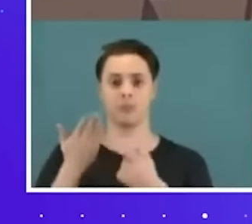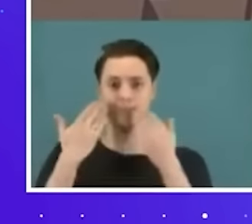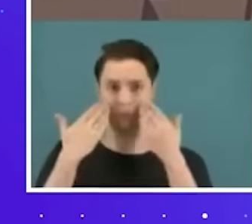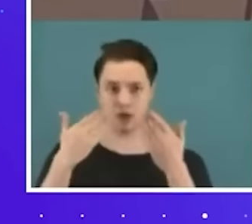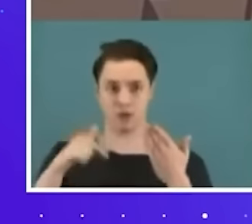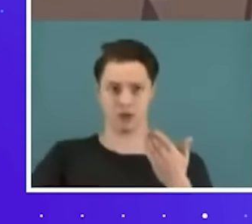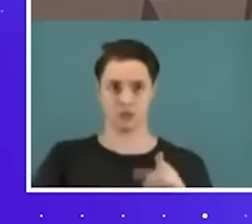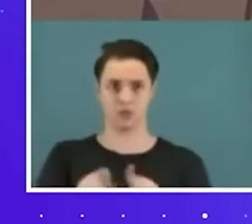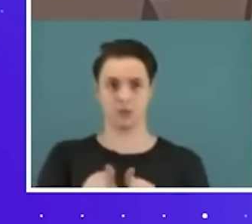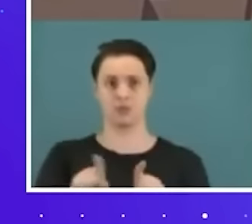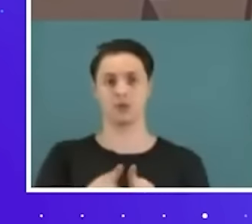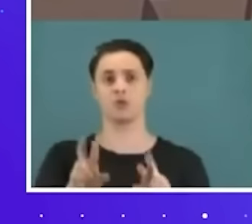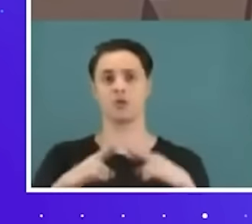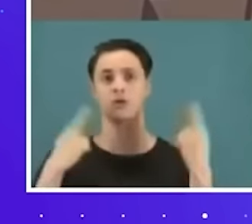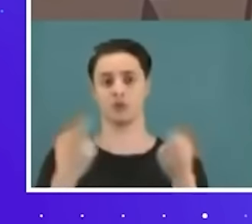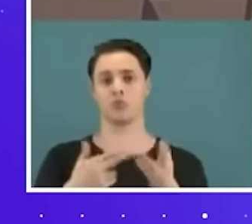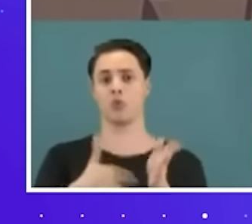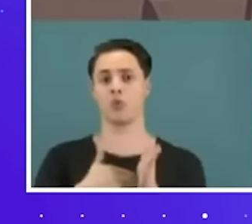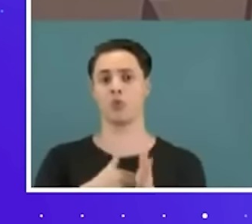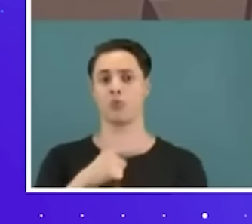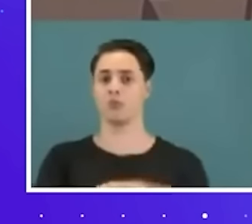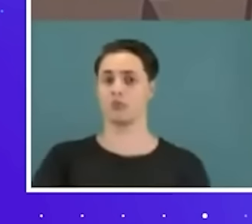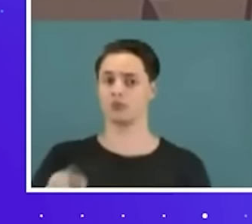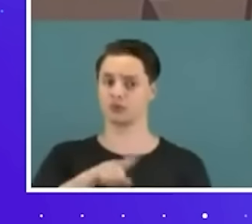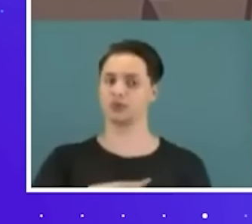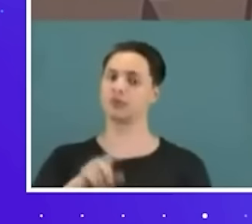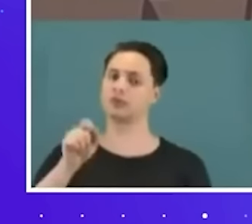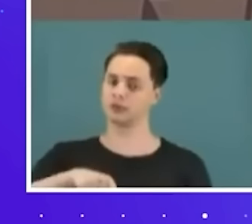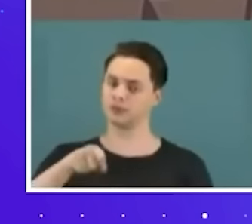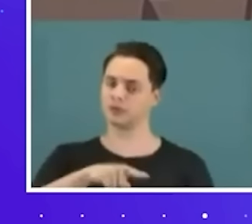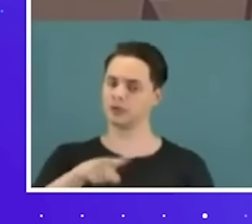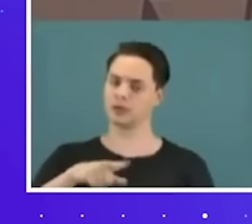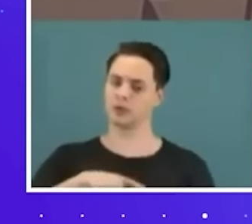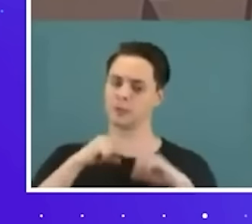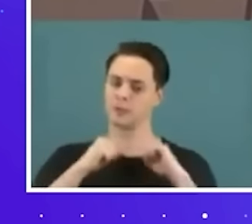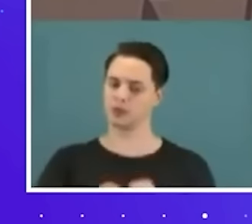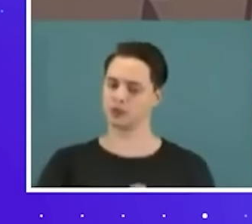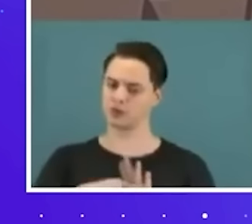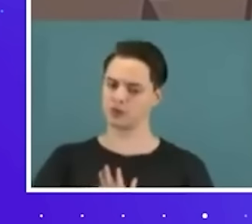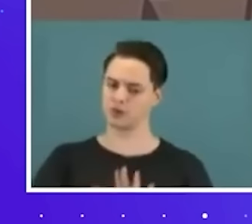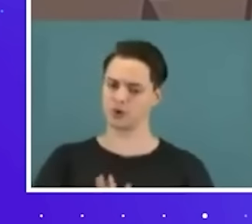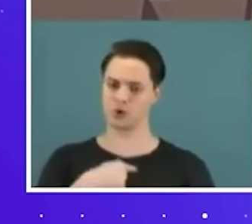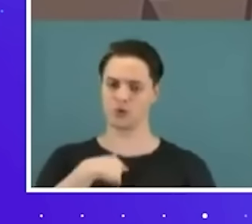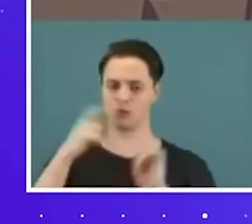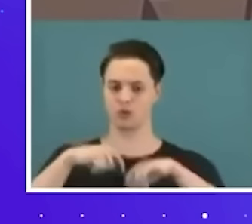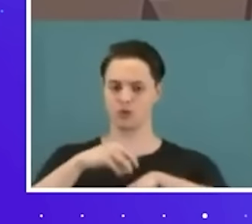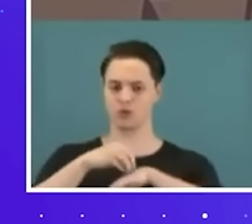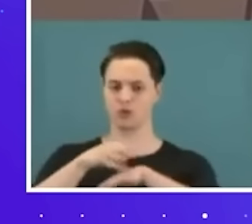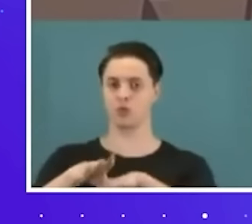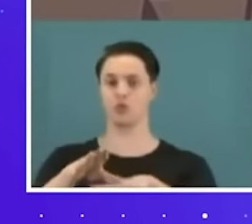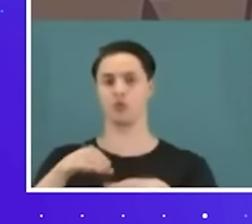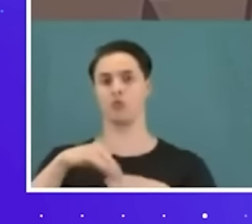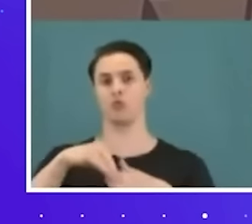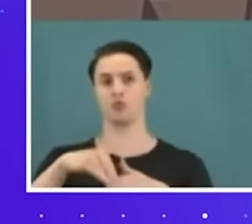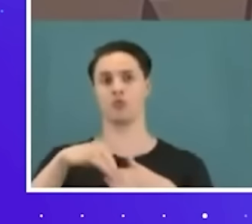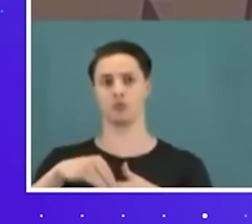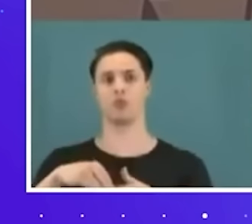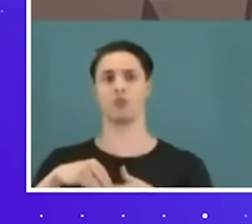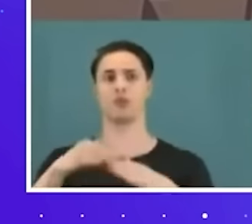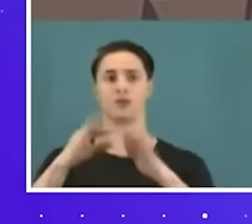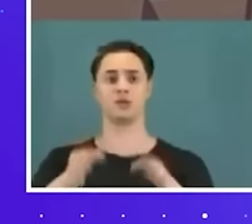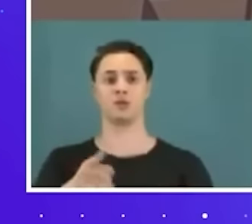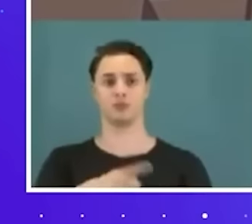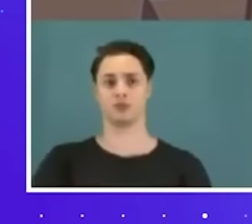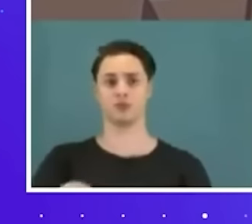Estadual a gravação é acreditada a Glauber do Amaral Cunha que se tornou alvo de um requerimento para depor na CPI Glauber